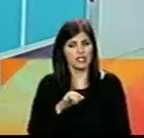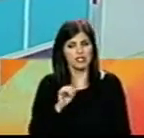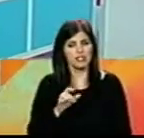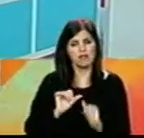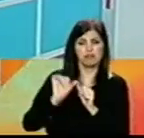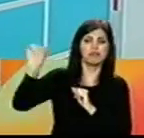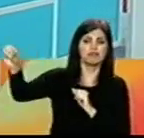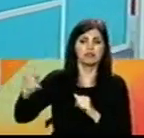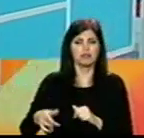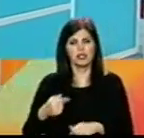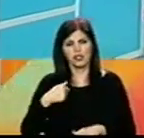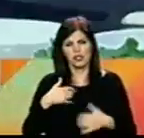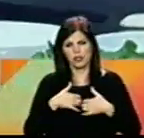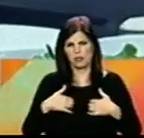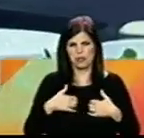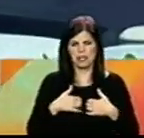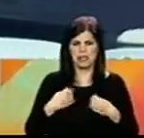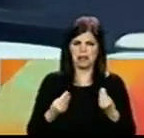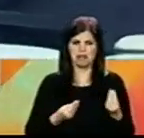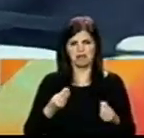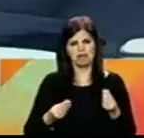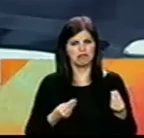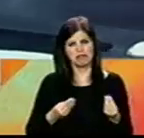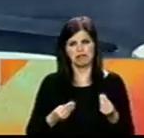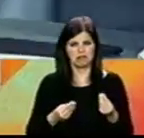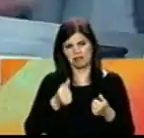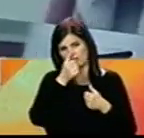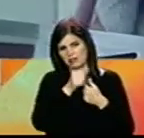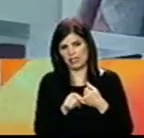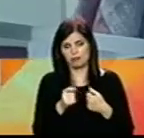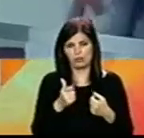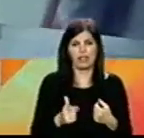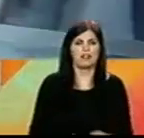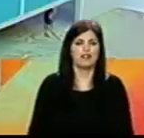à distância, sabes que eu e o bacalhau temos esta inimizade.